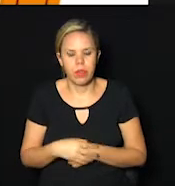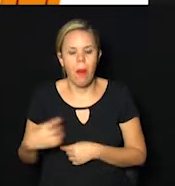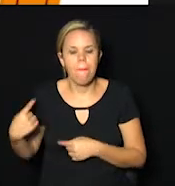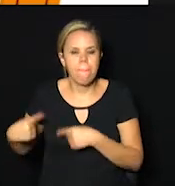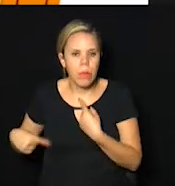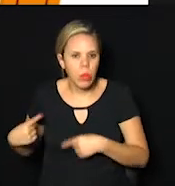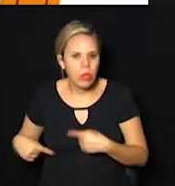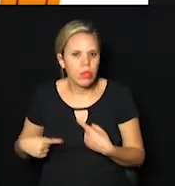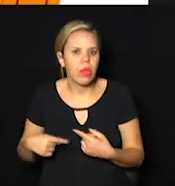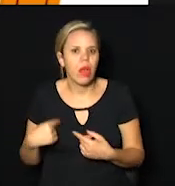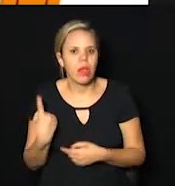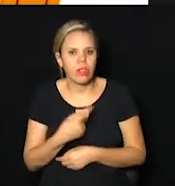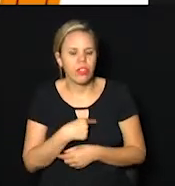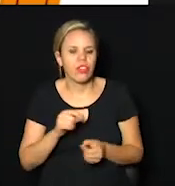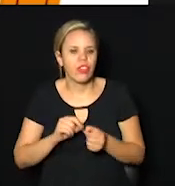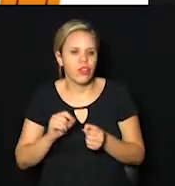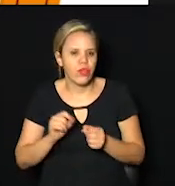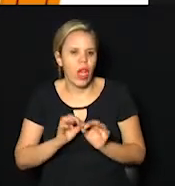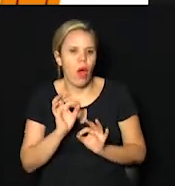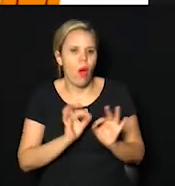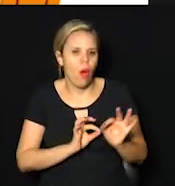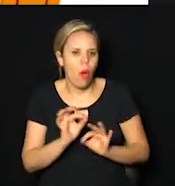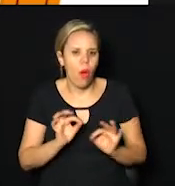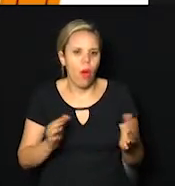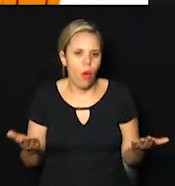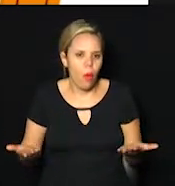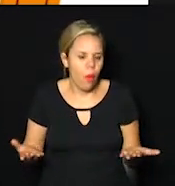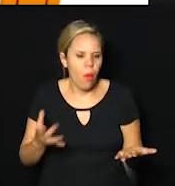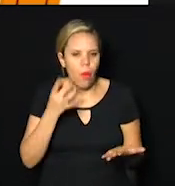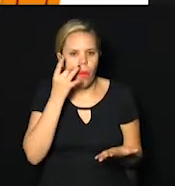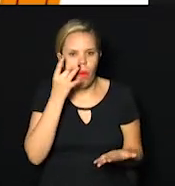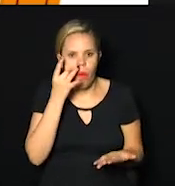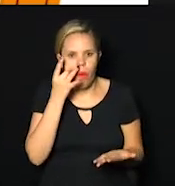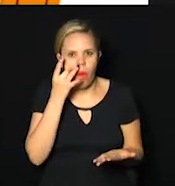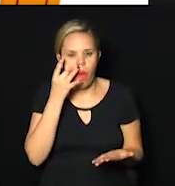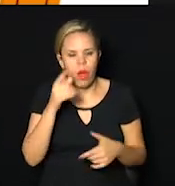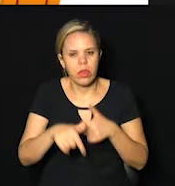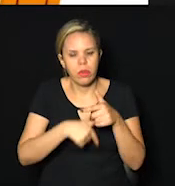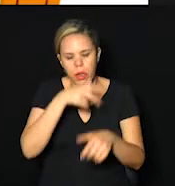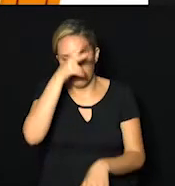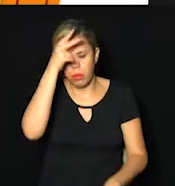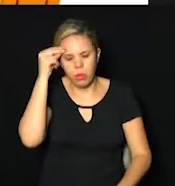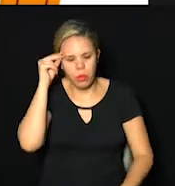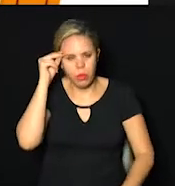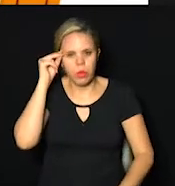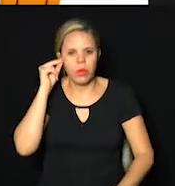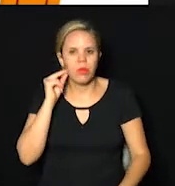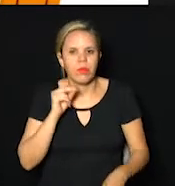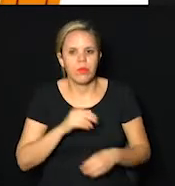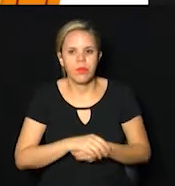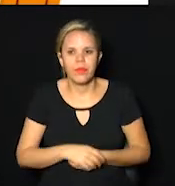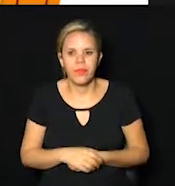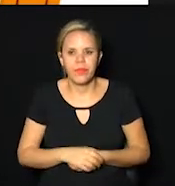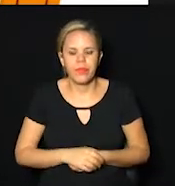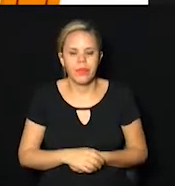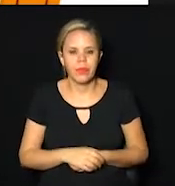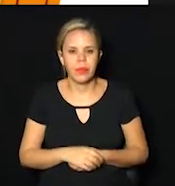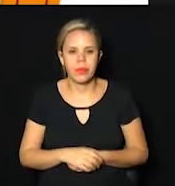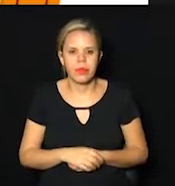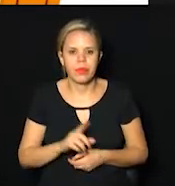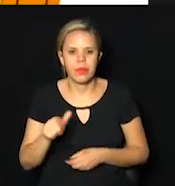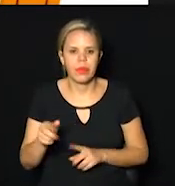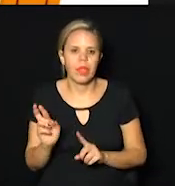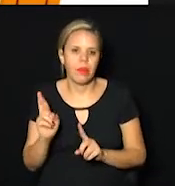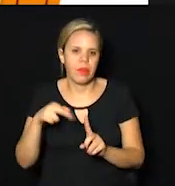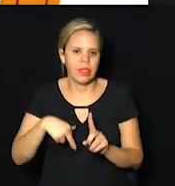é aquilo que a gente faz para organizar o presente, a organização de serviços públicos, a organização daquilo que é a representação.